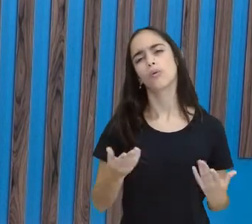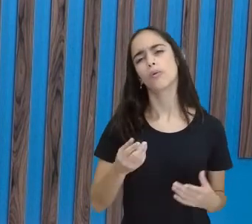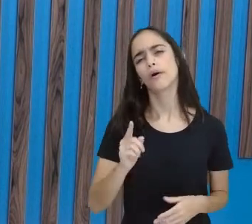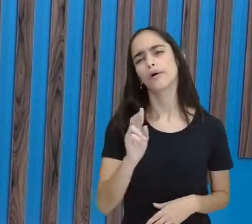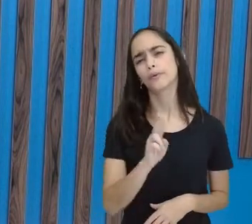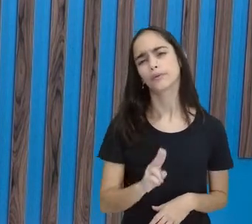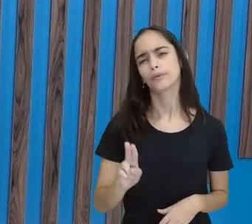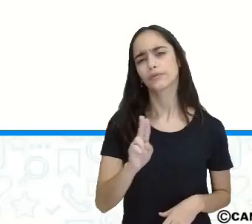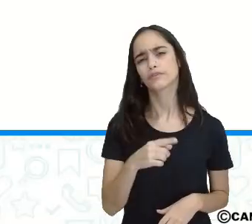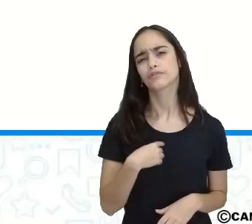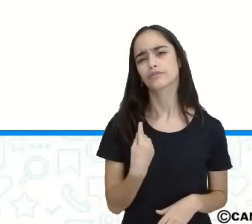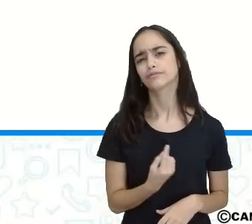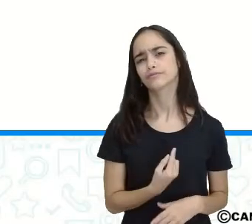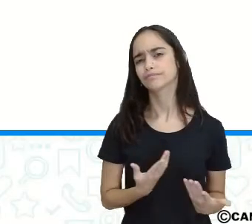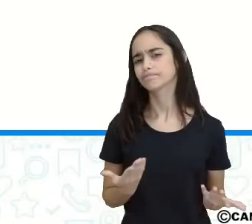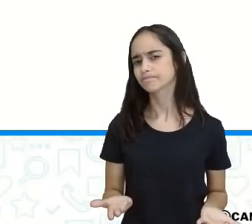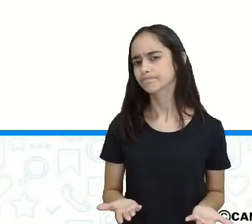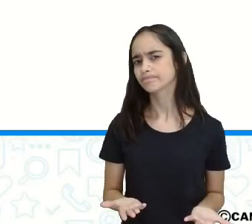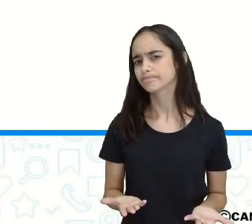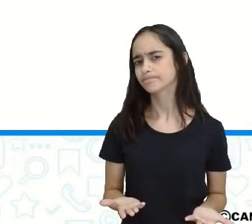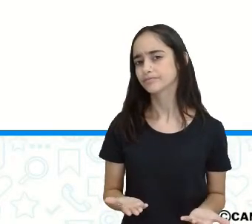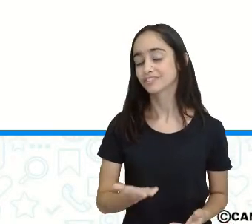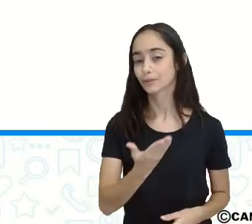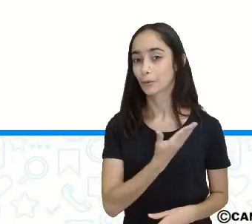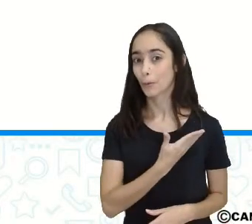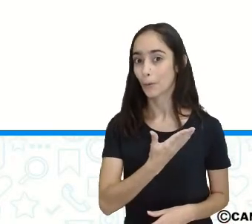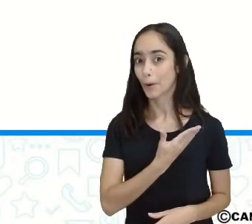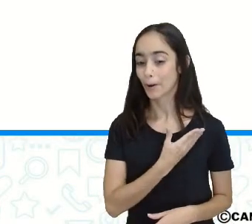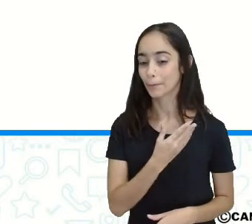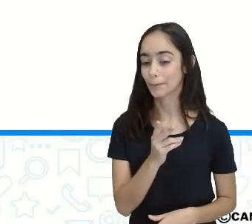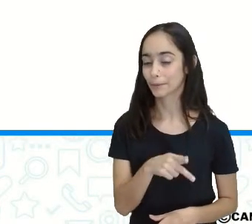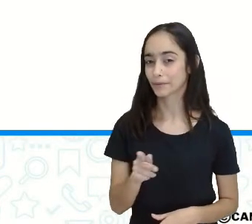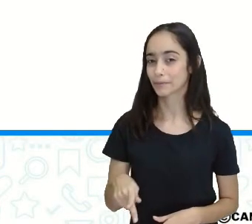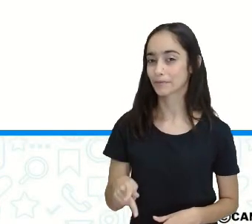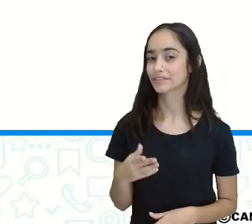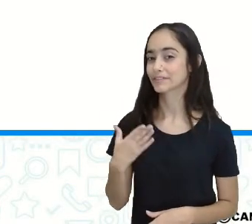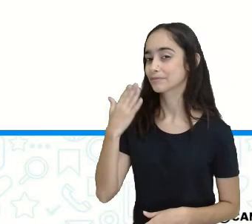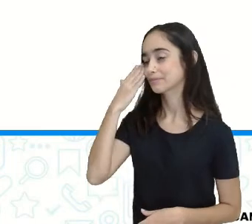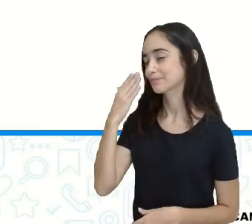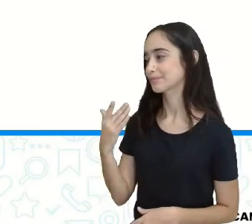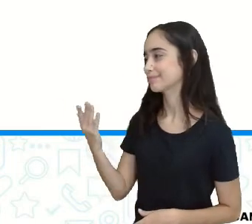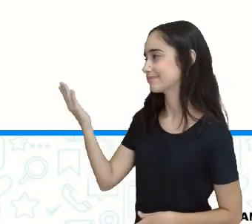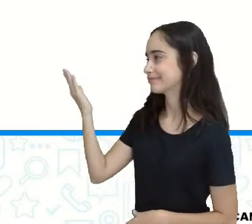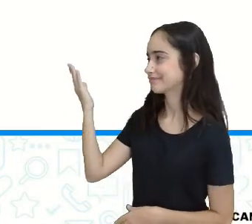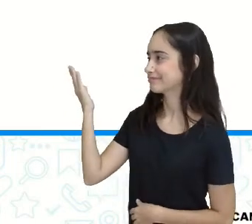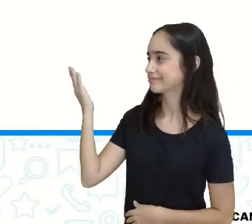respeito? Olha aí, o amigo da professora Sandra. Ele é importante.